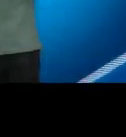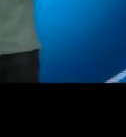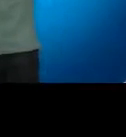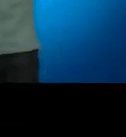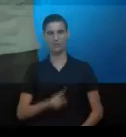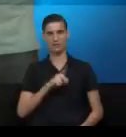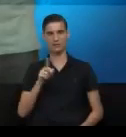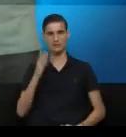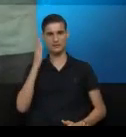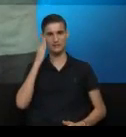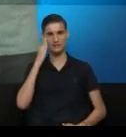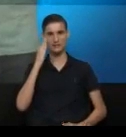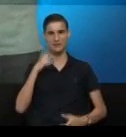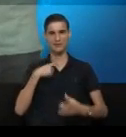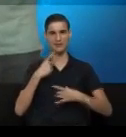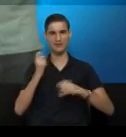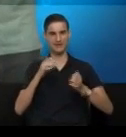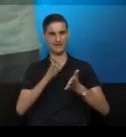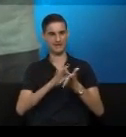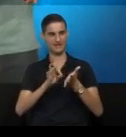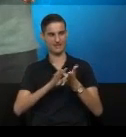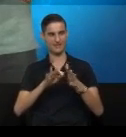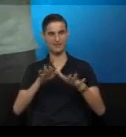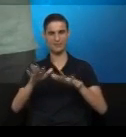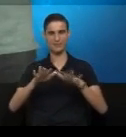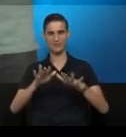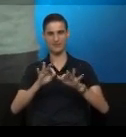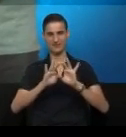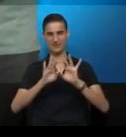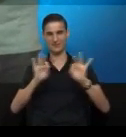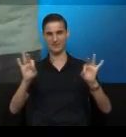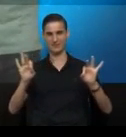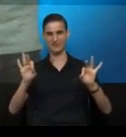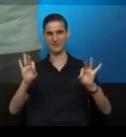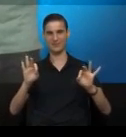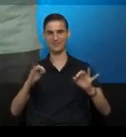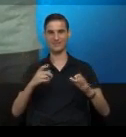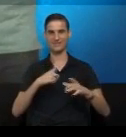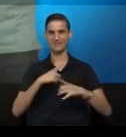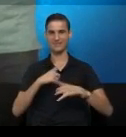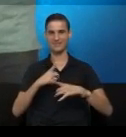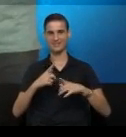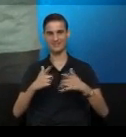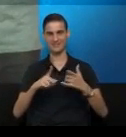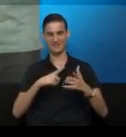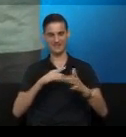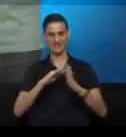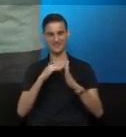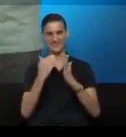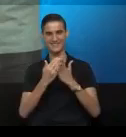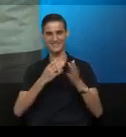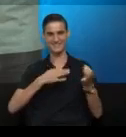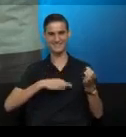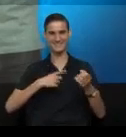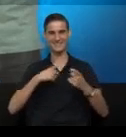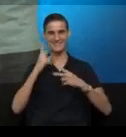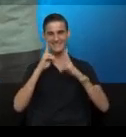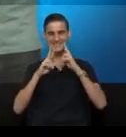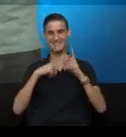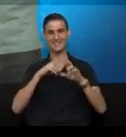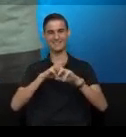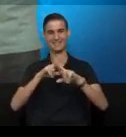Você sabia que podemos descrever o movimento das cordas, como as de um violão, por exemplo, através de uma